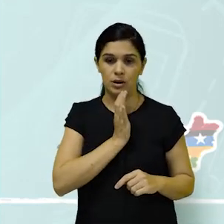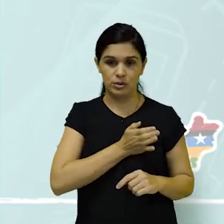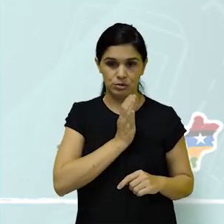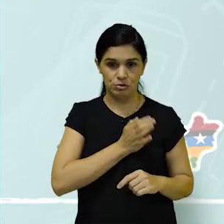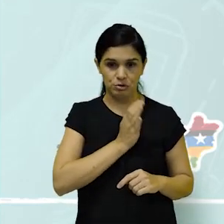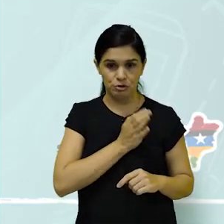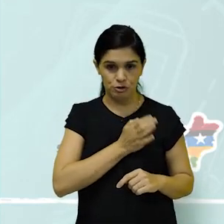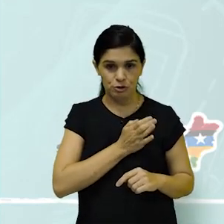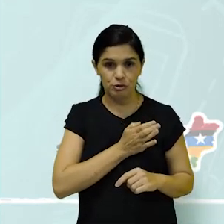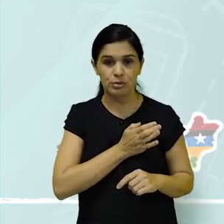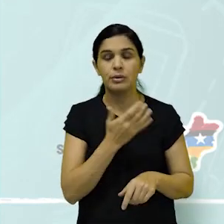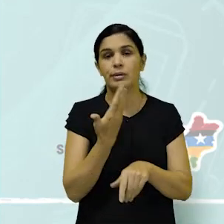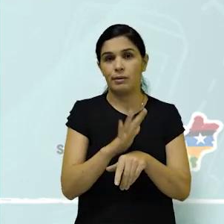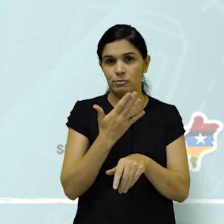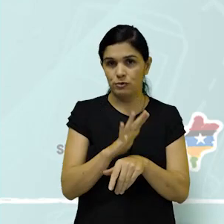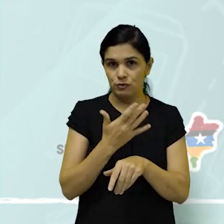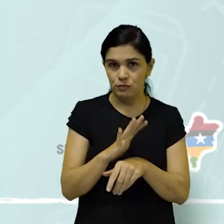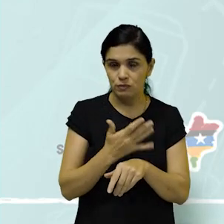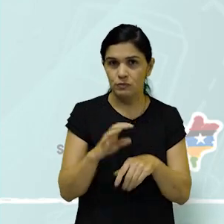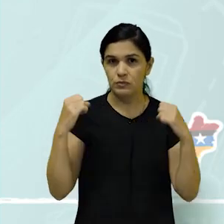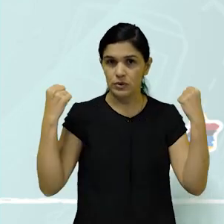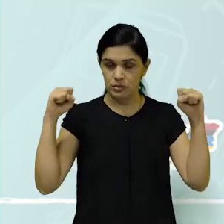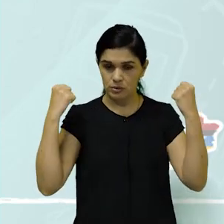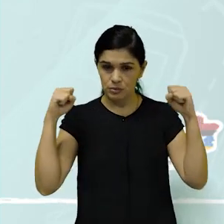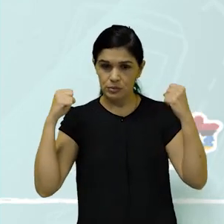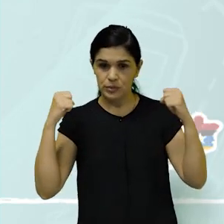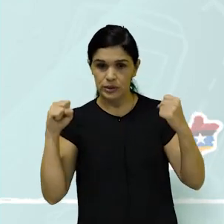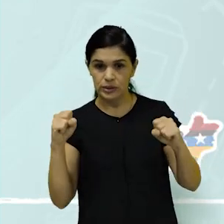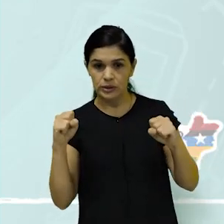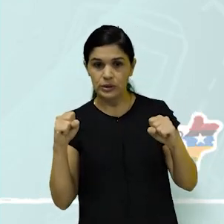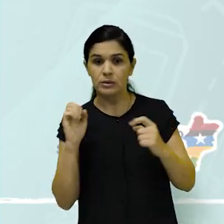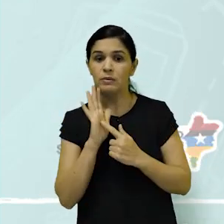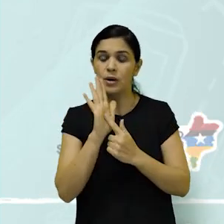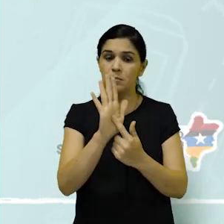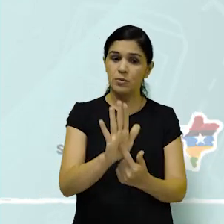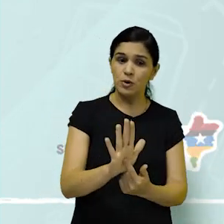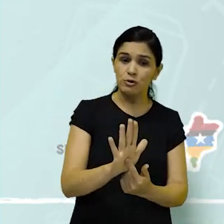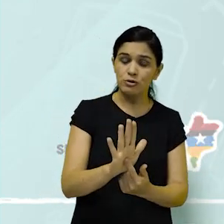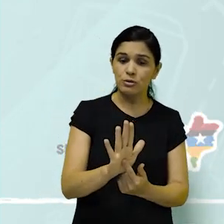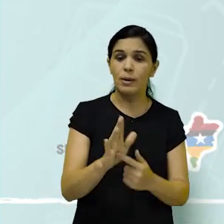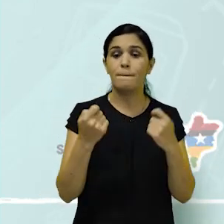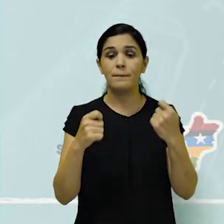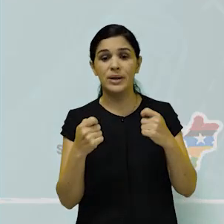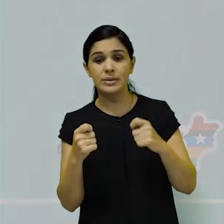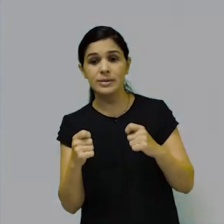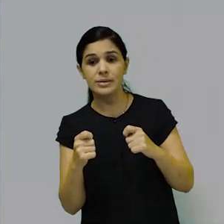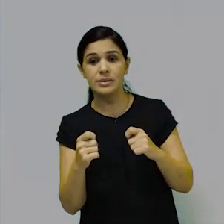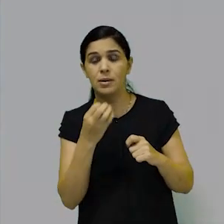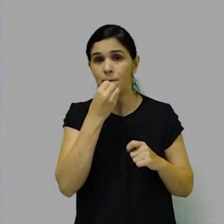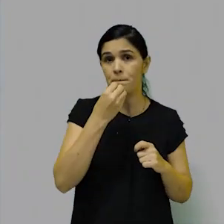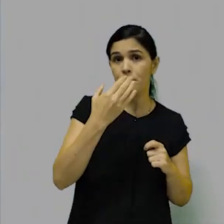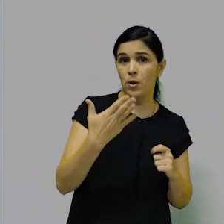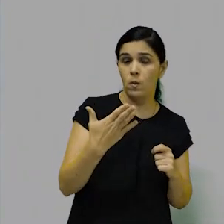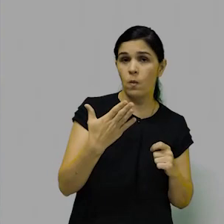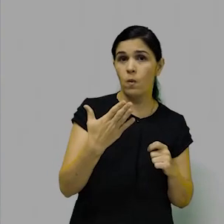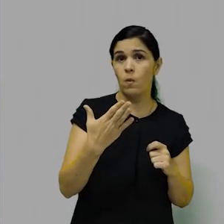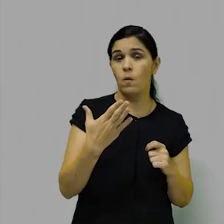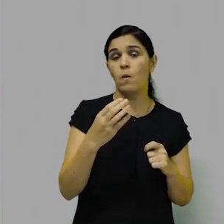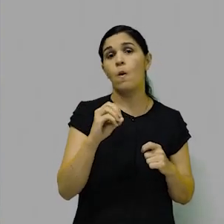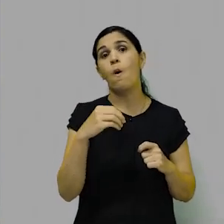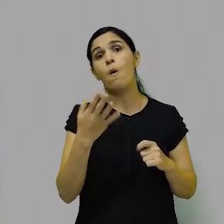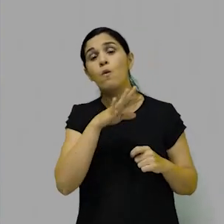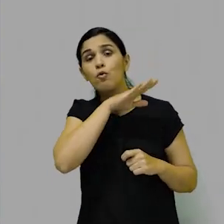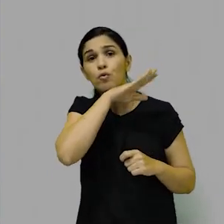limite mínimo de intensidade para o exercício ser eficaz e de um limite máximo para uma boa tolerância. Percebam que eu falo aqui,